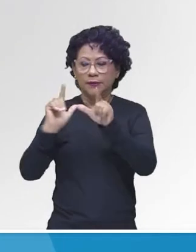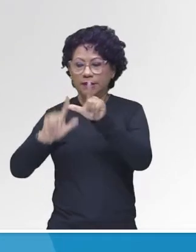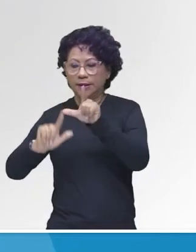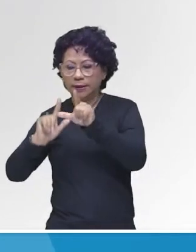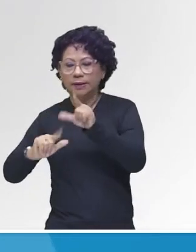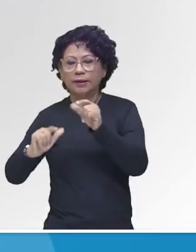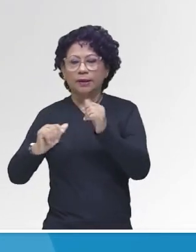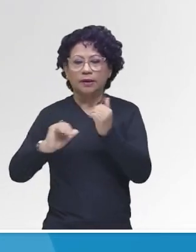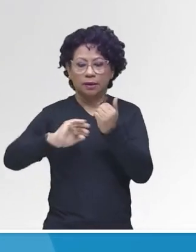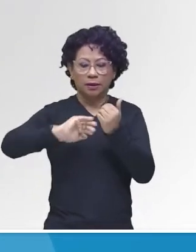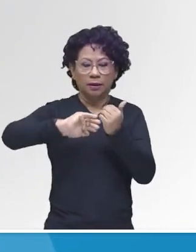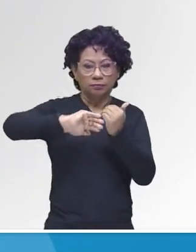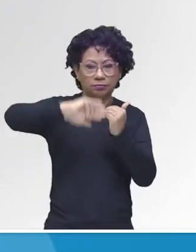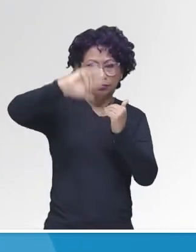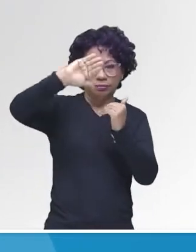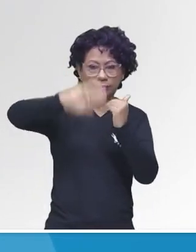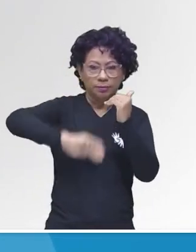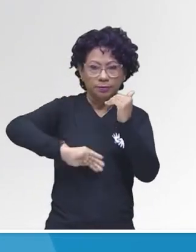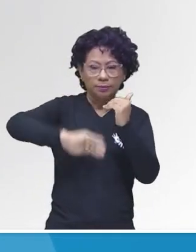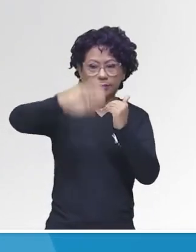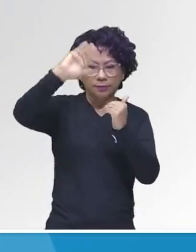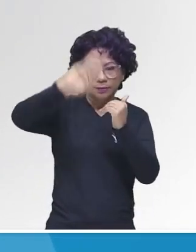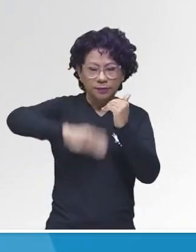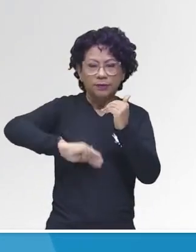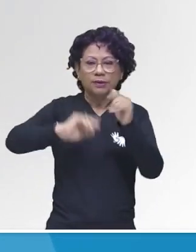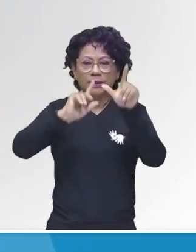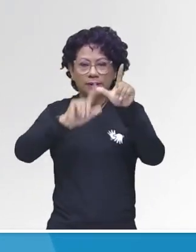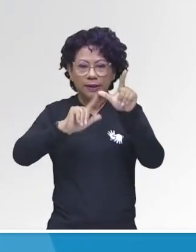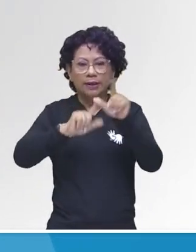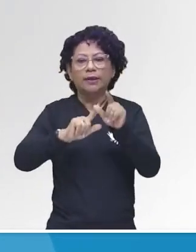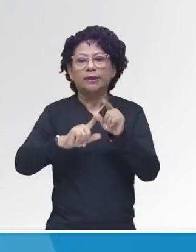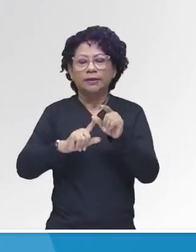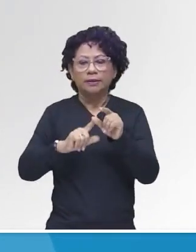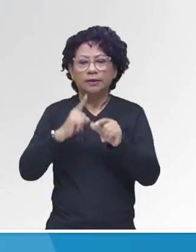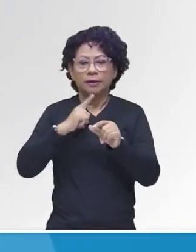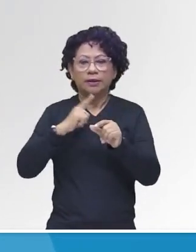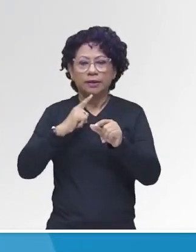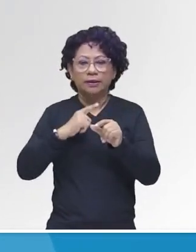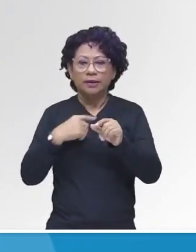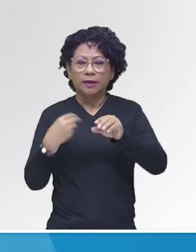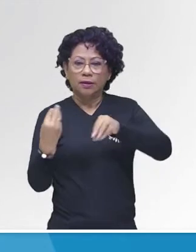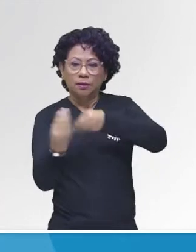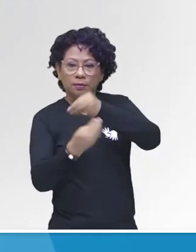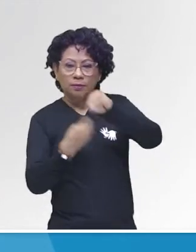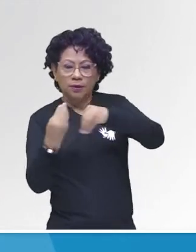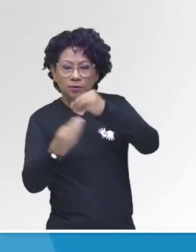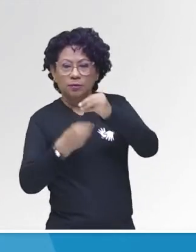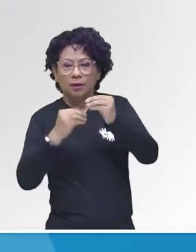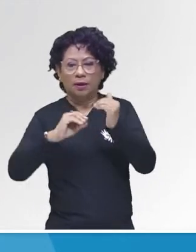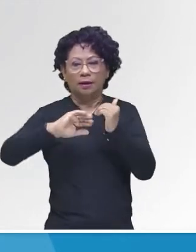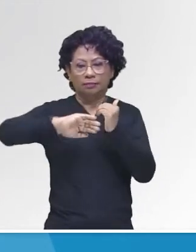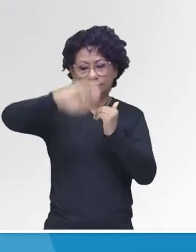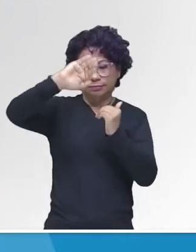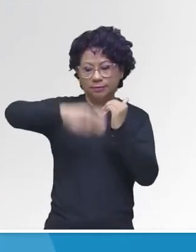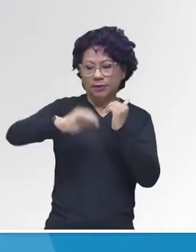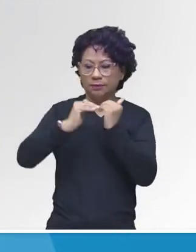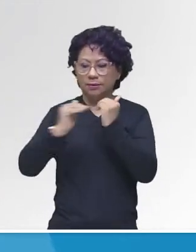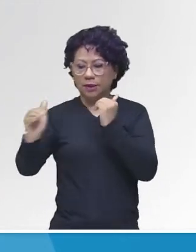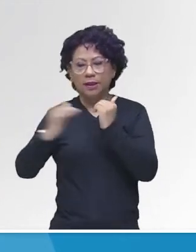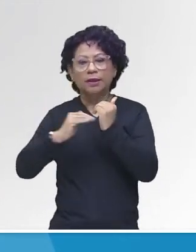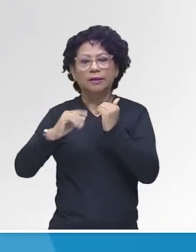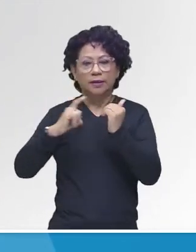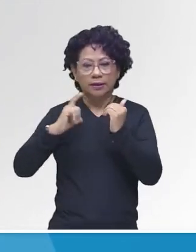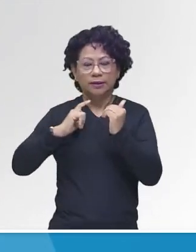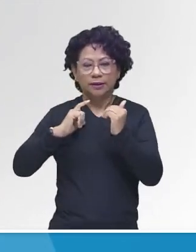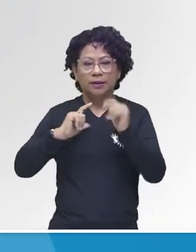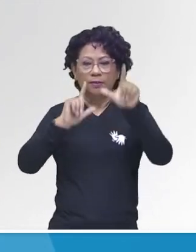alguns que estão pertencendo aos dois planos, tá? E tem um outro aí que está fora dos dois planos. Então a gente vai fazer a seguinte análise, vamos olhar ponto a